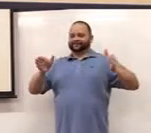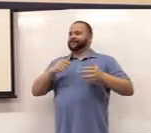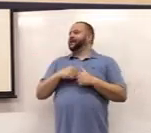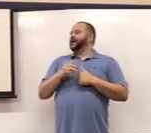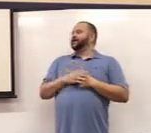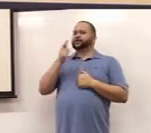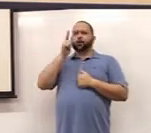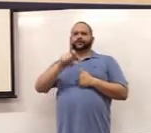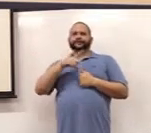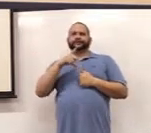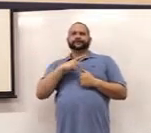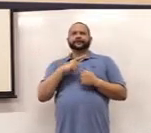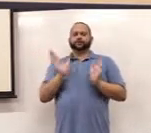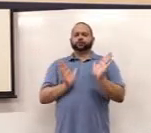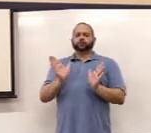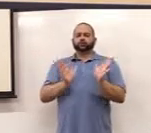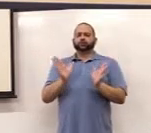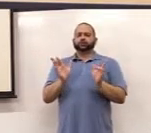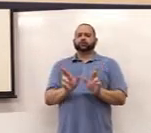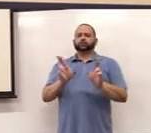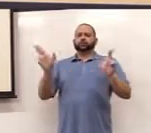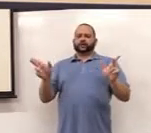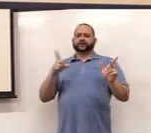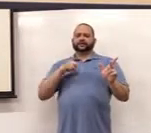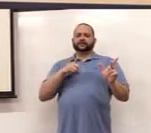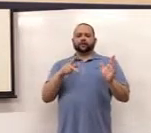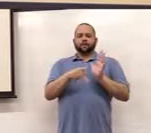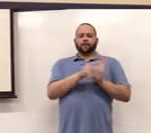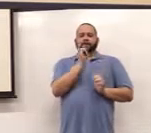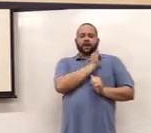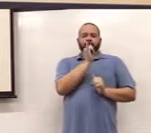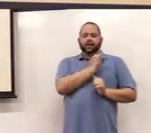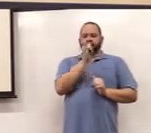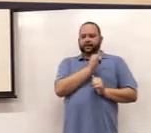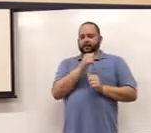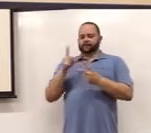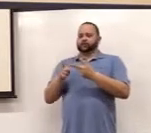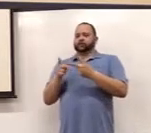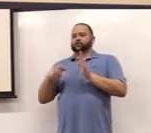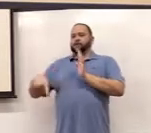começou a ter dois tipos de aberturas diferentes. Abertura italiana e abertura francesa. A abertura